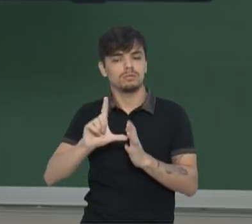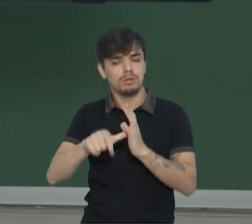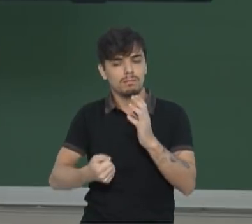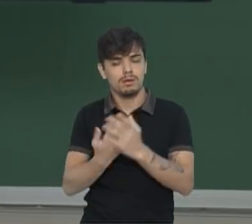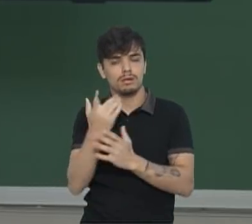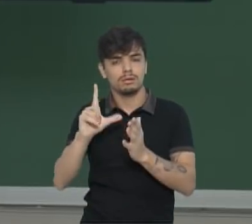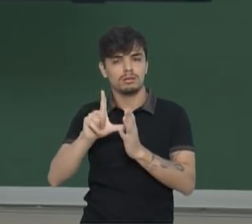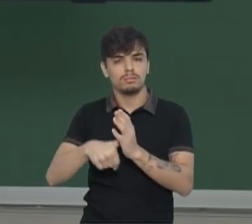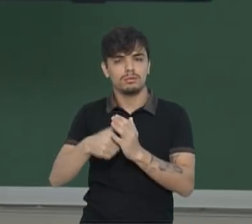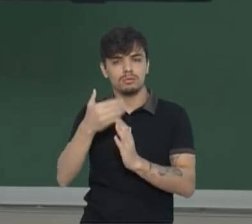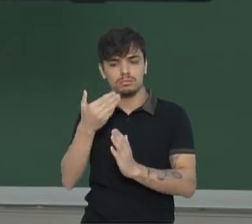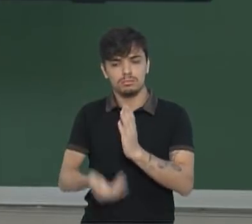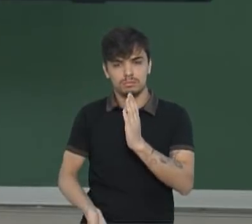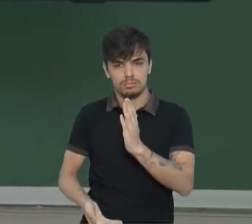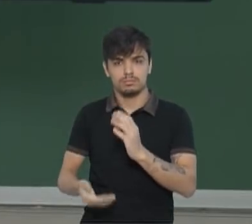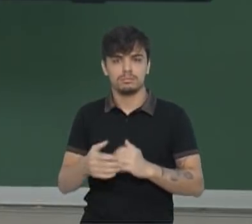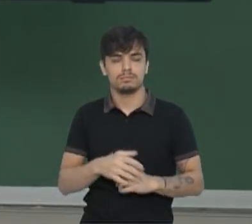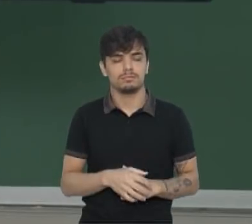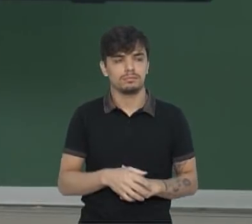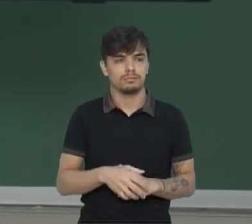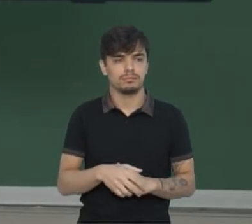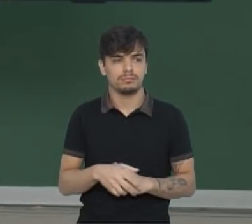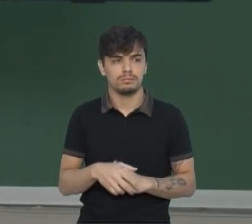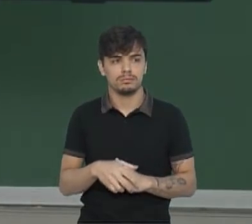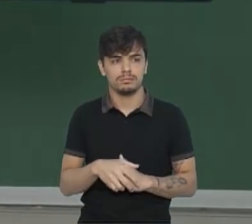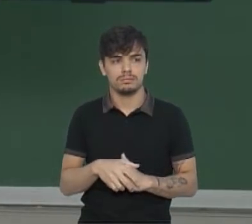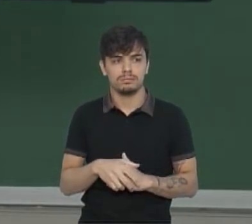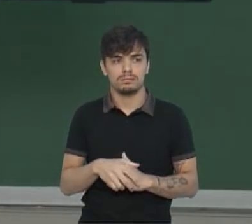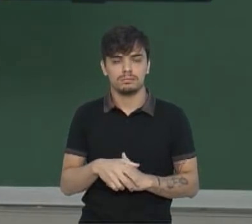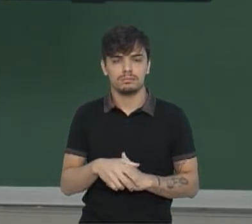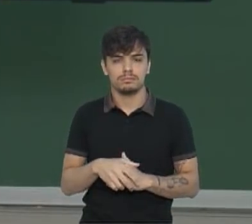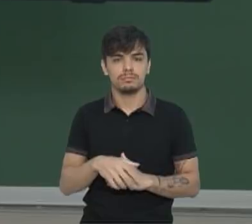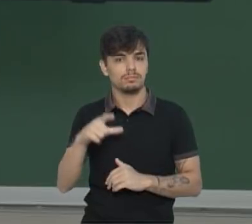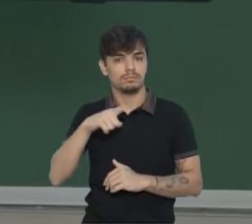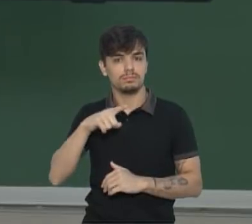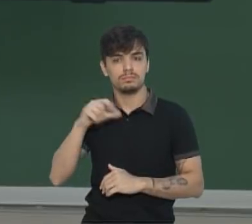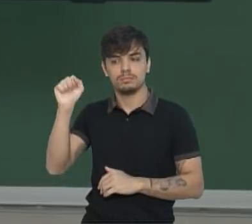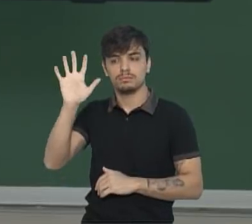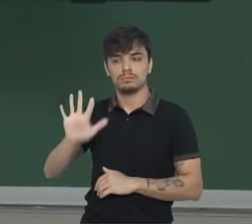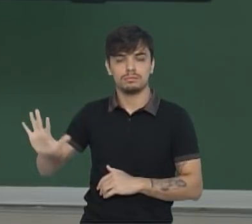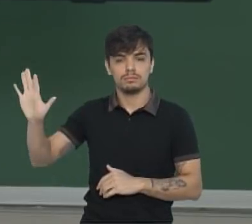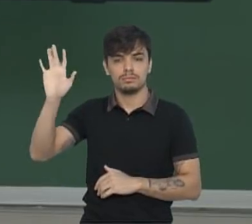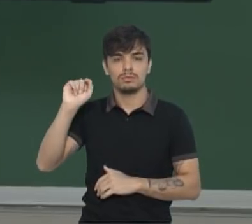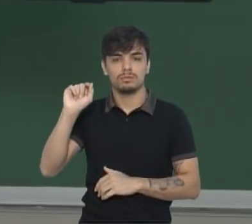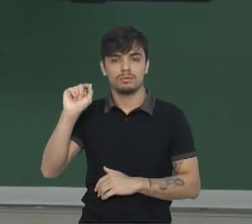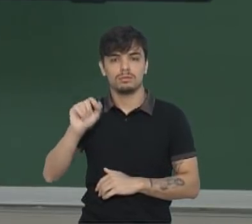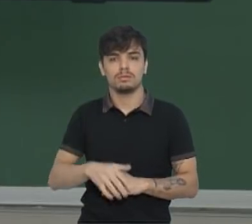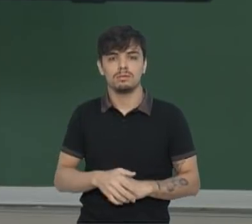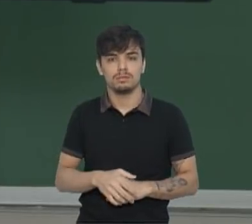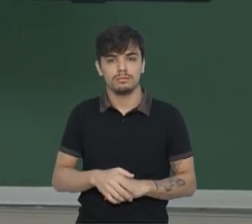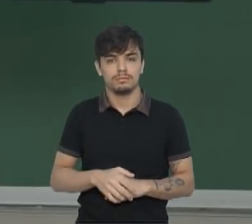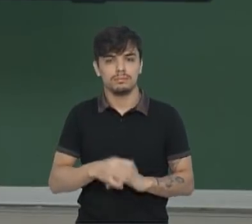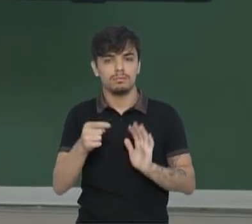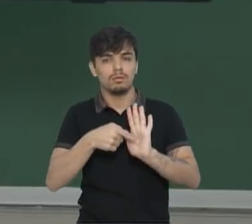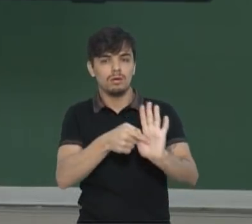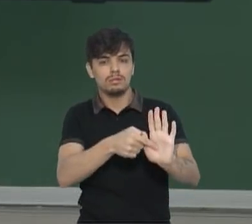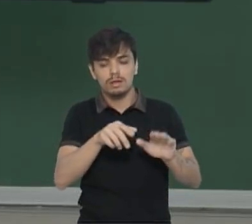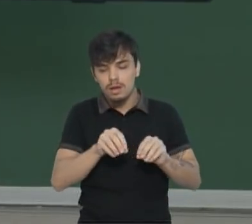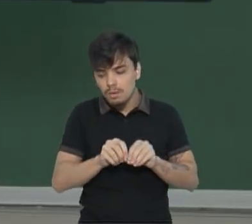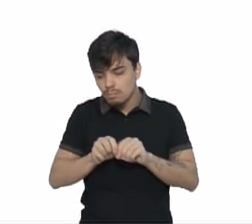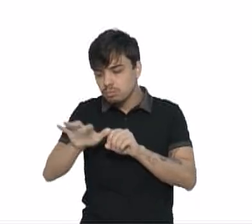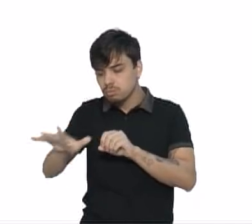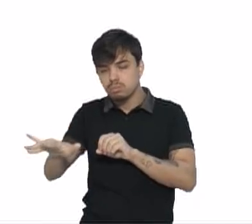a queda do Império Romano do Ocidente. Aqui a gente tem um mapa que mostra, né, a migração dos alamanos, né?